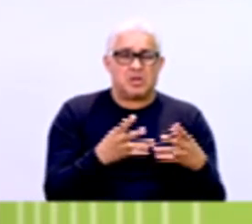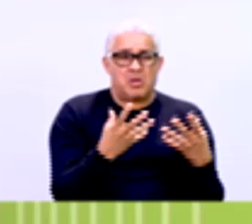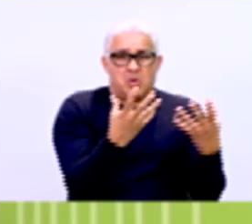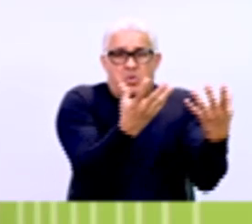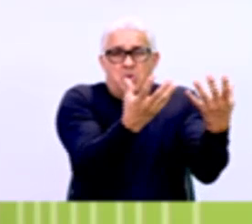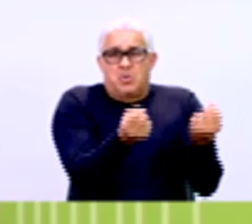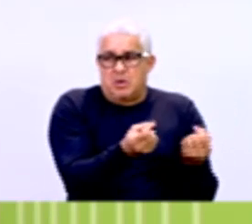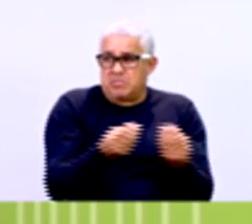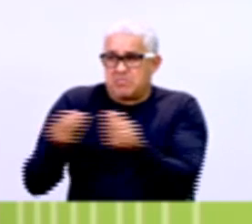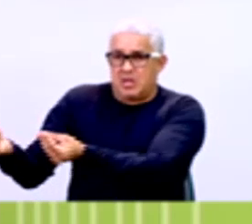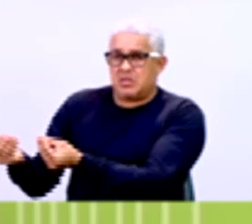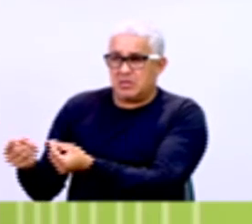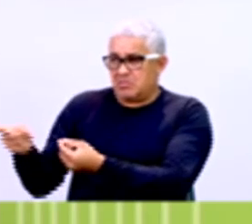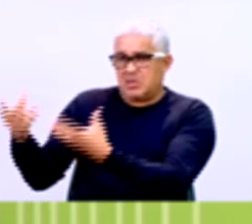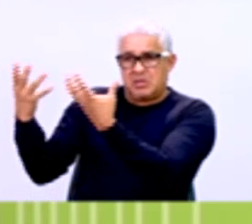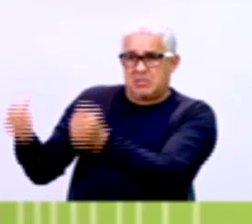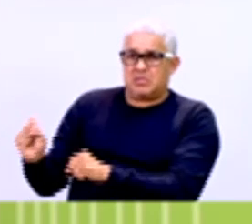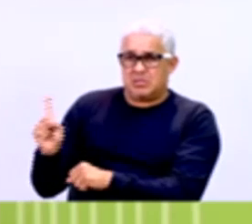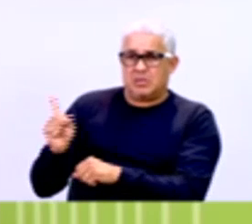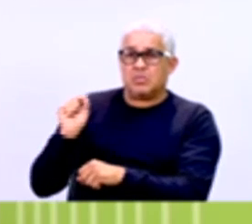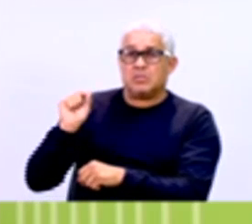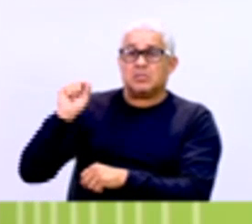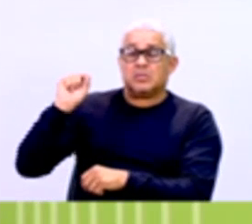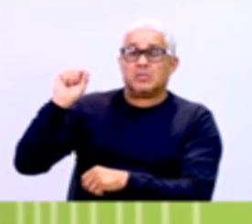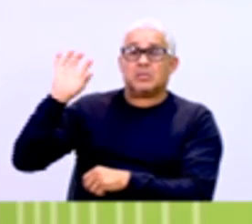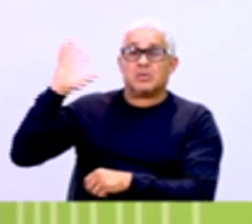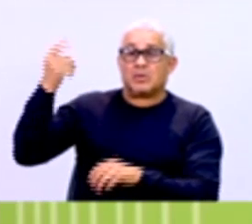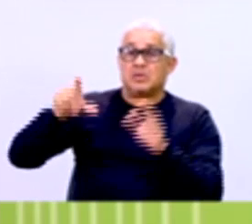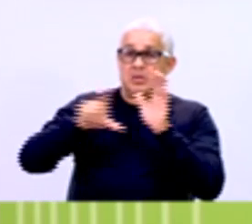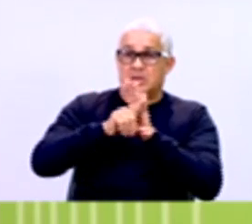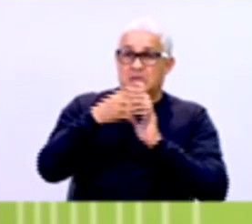aquele produto, né, o que acontece? Existe uma lei, a Lei